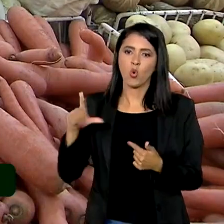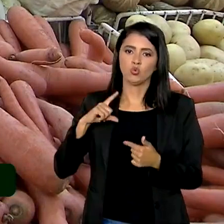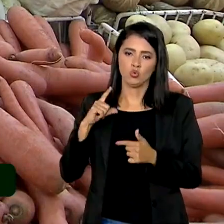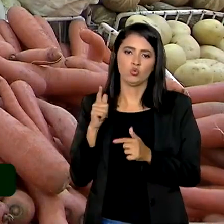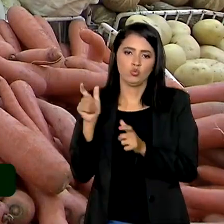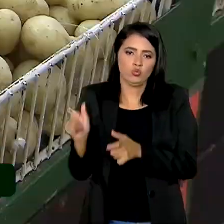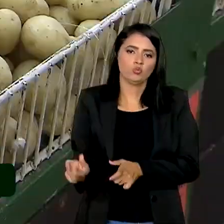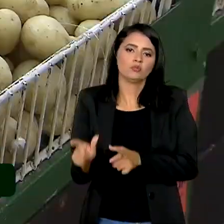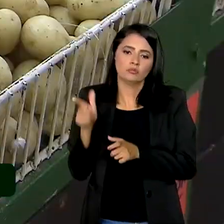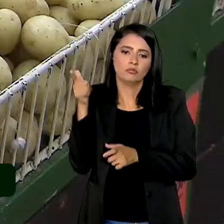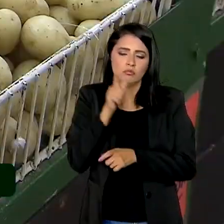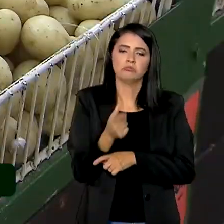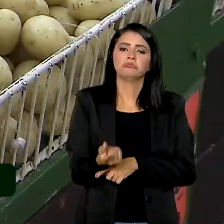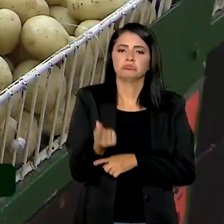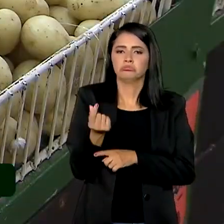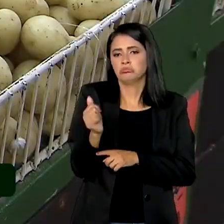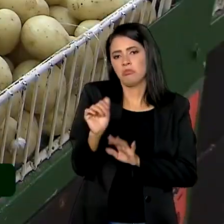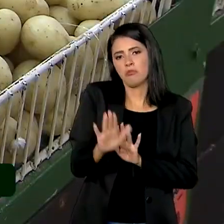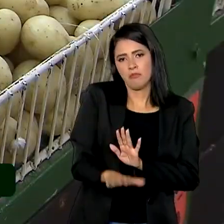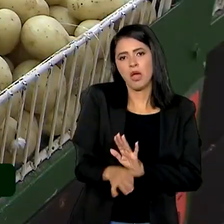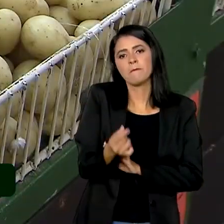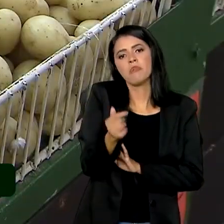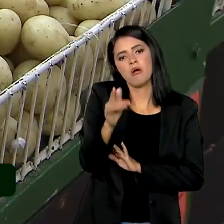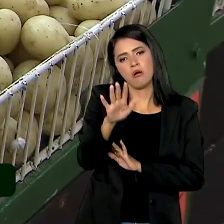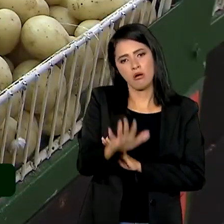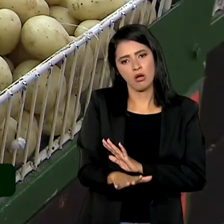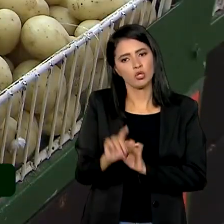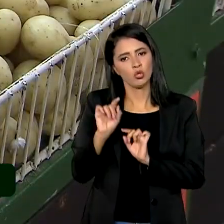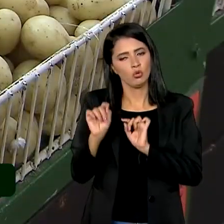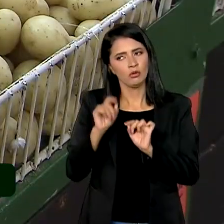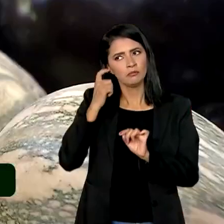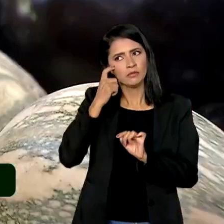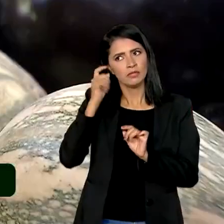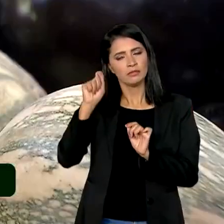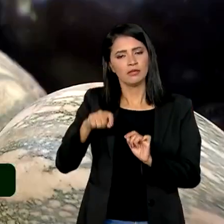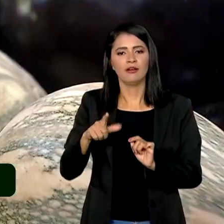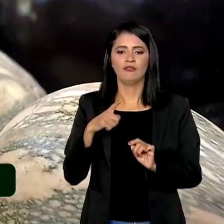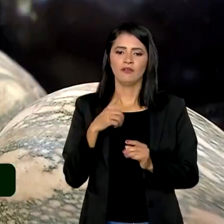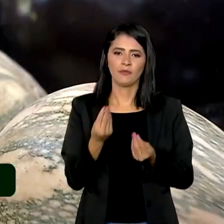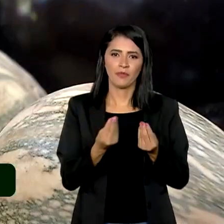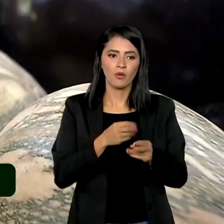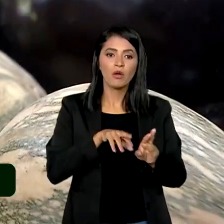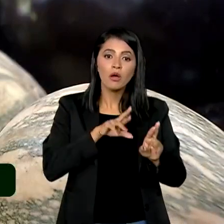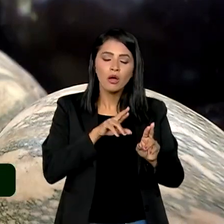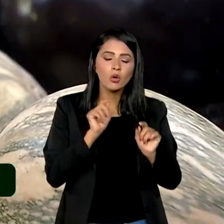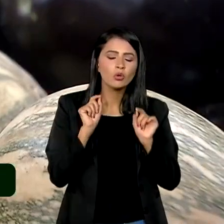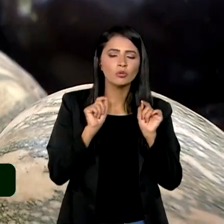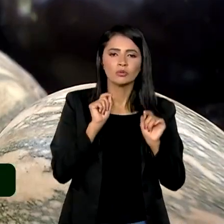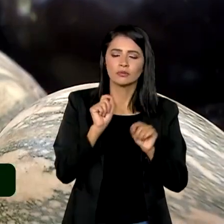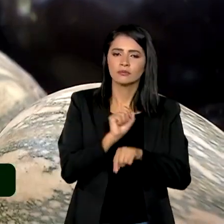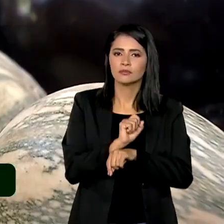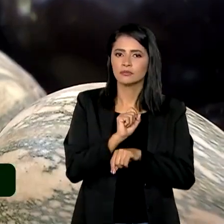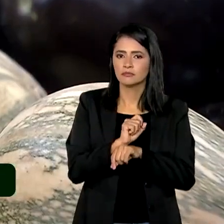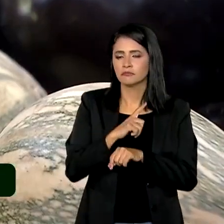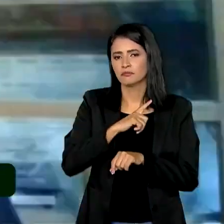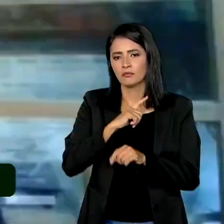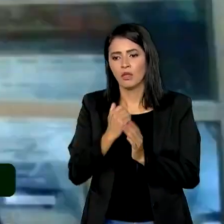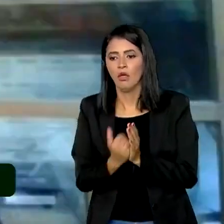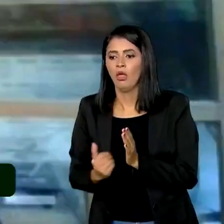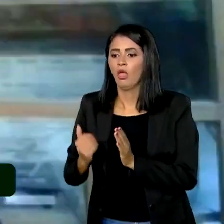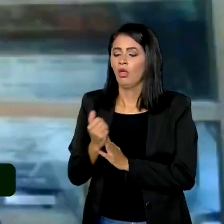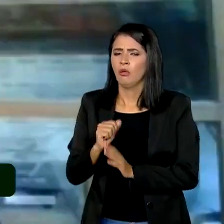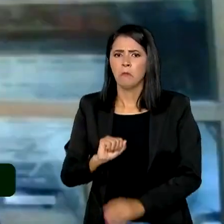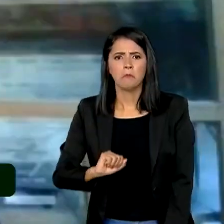casa, tiveram uma queda daquilo que se imaginava. Toda a expectativa era que se tivesse um